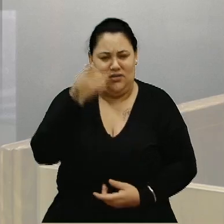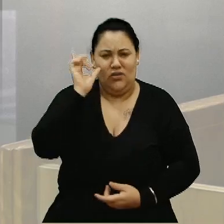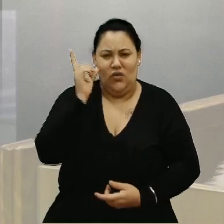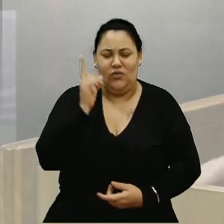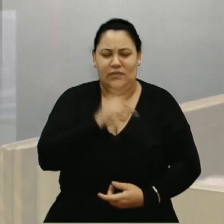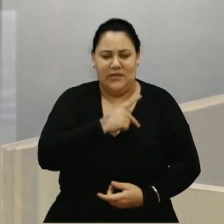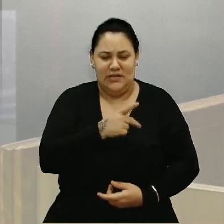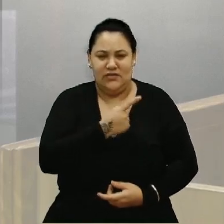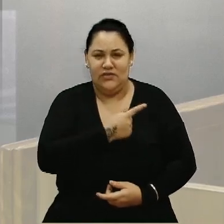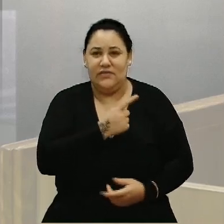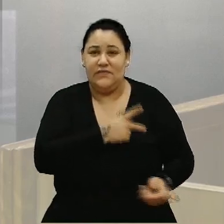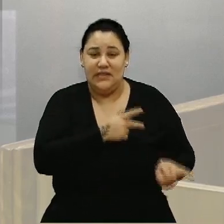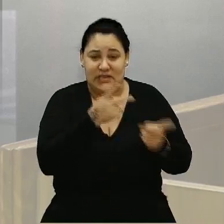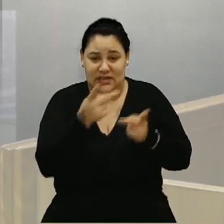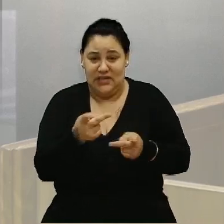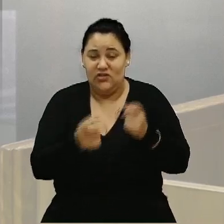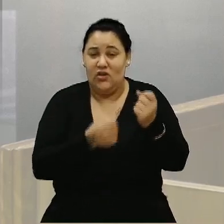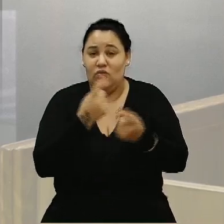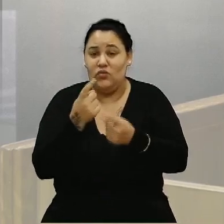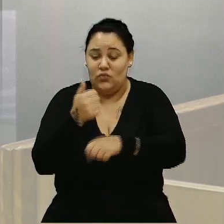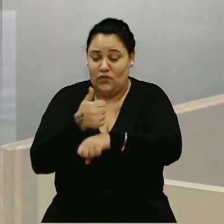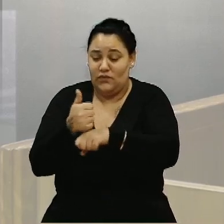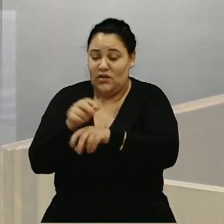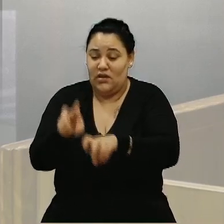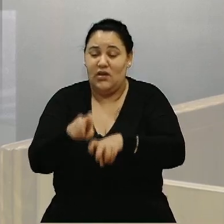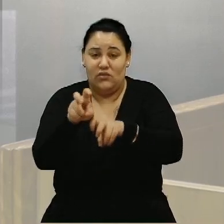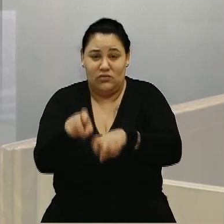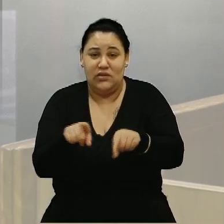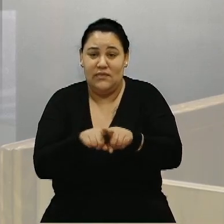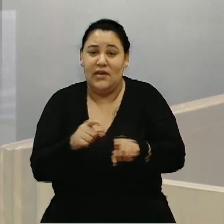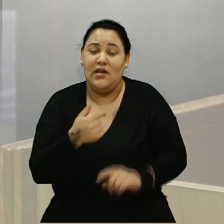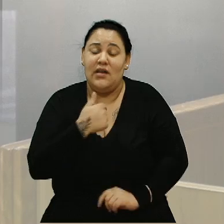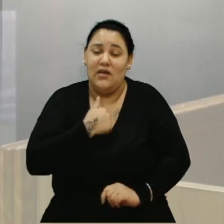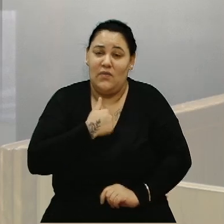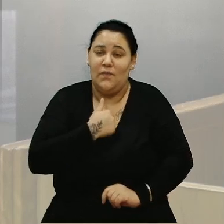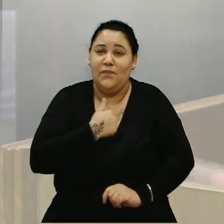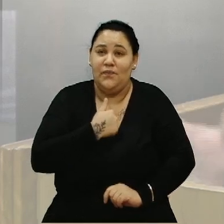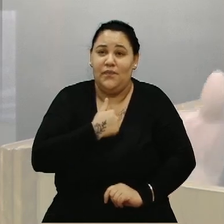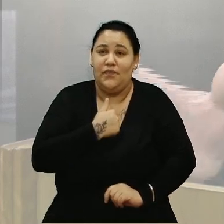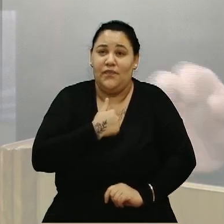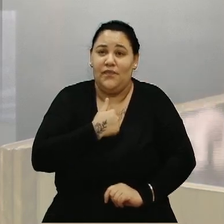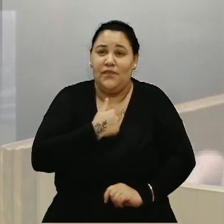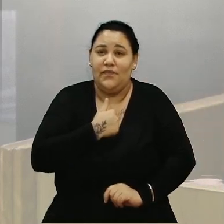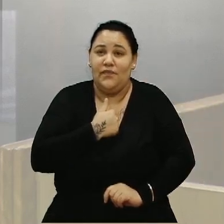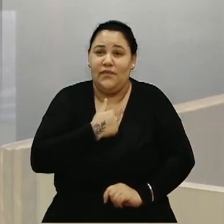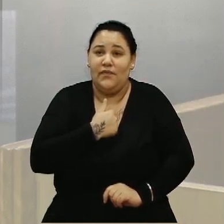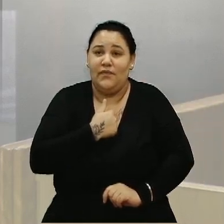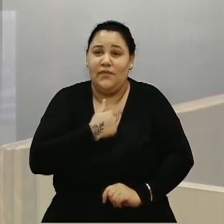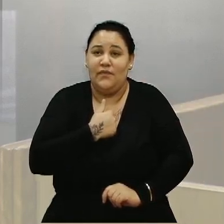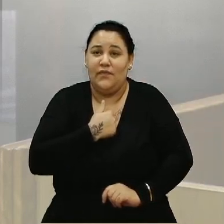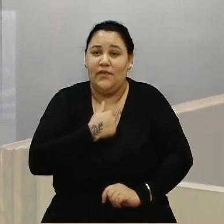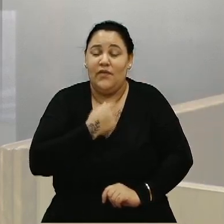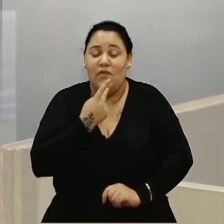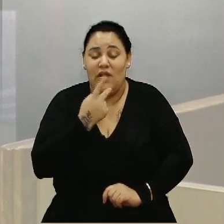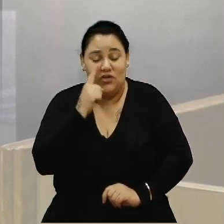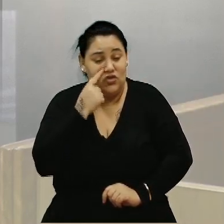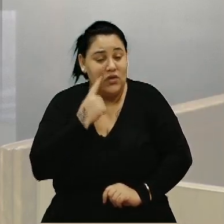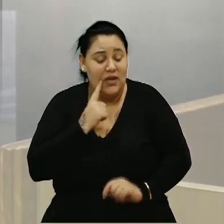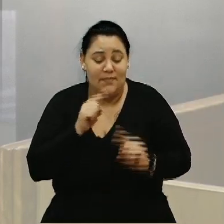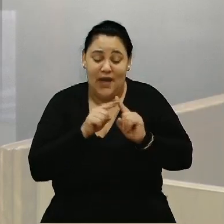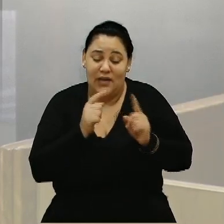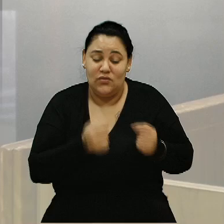presidente, visitando alguns agricultores, eu fiquei, não vou dizer que chorei, mas quase. Eu